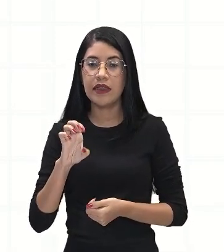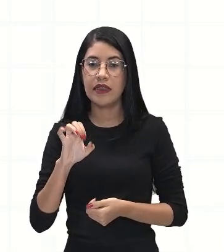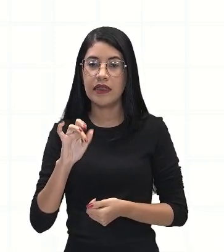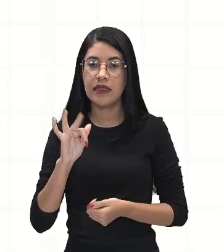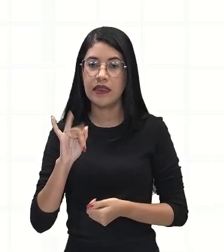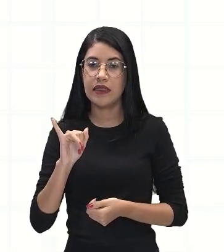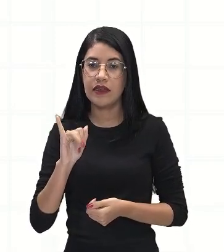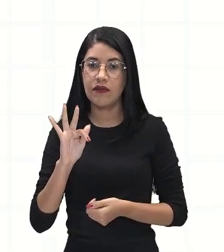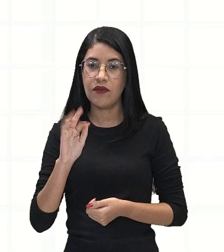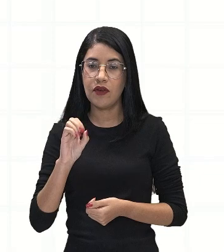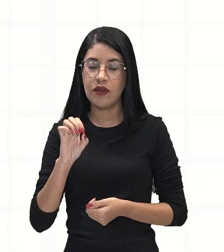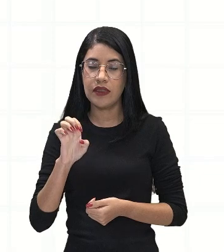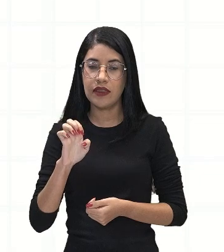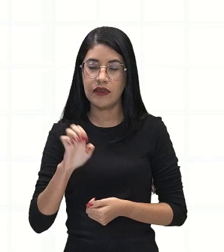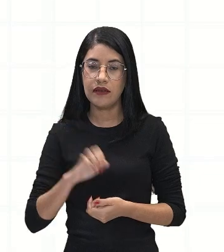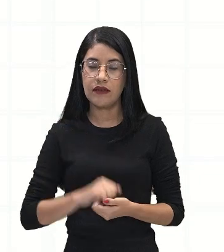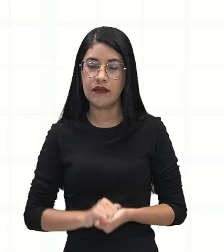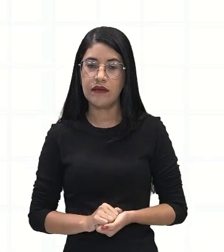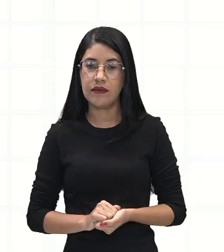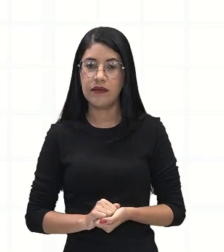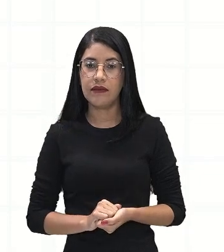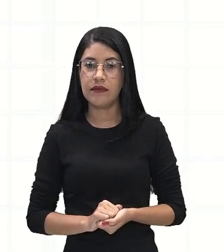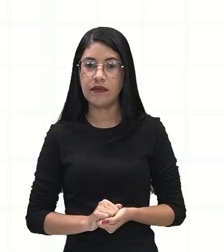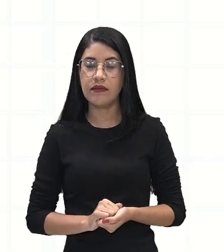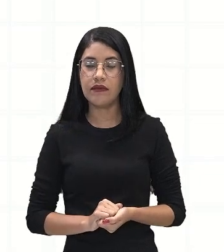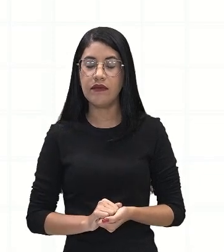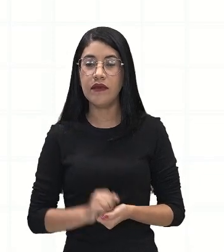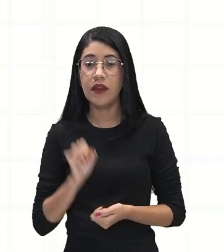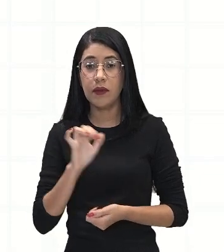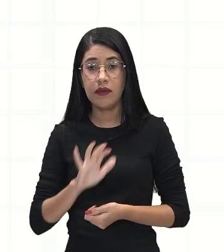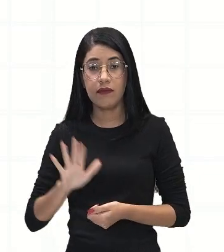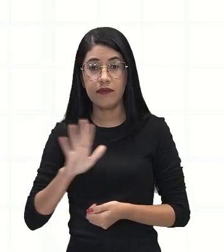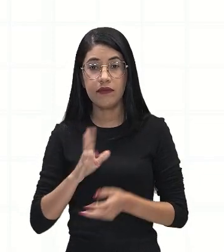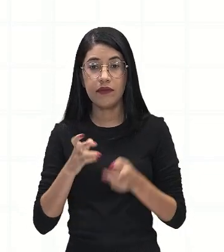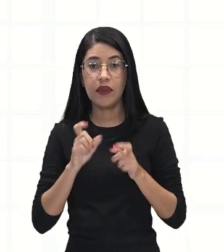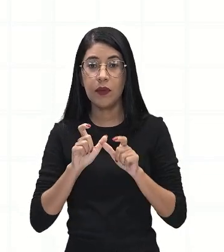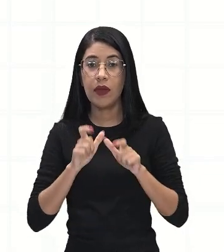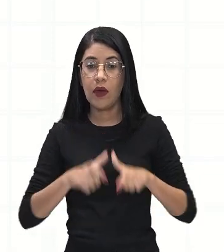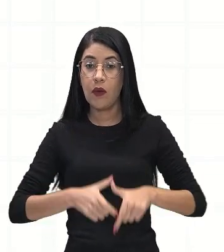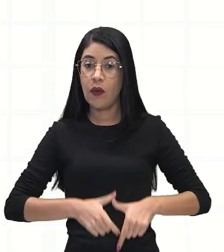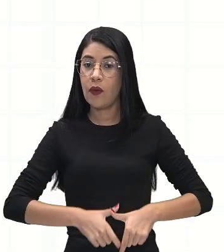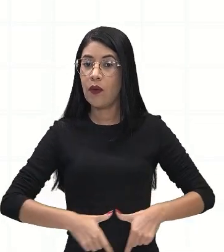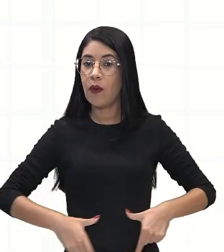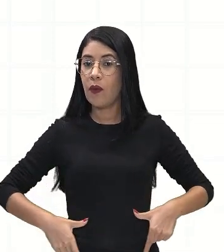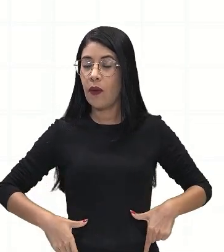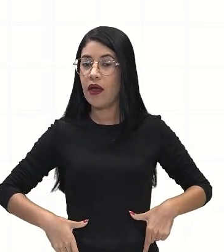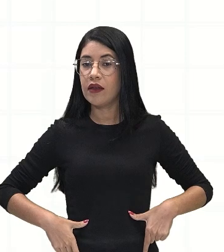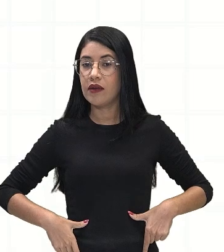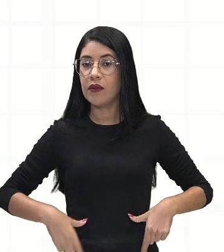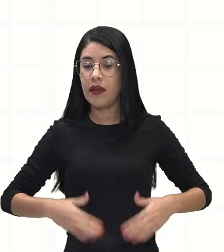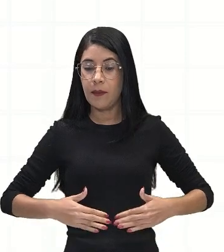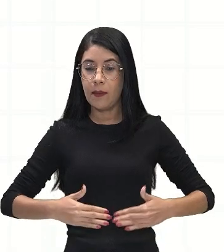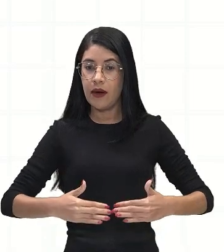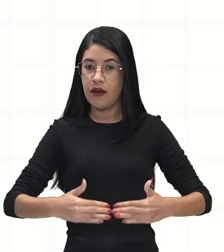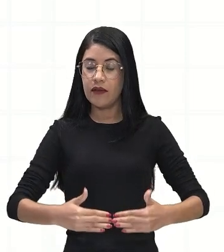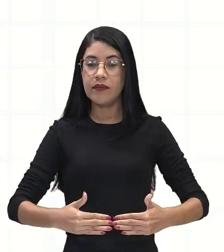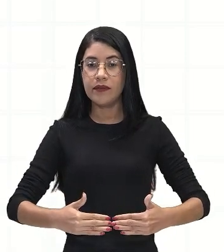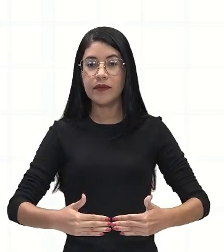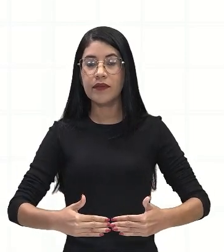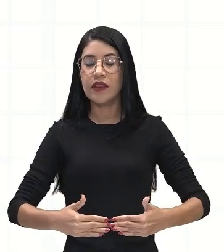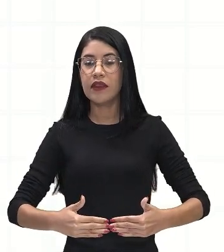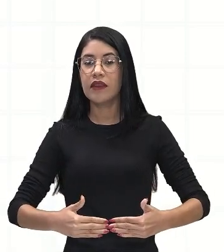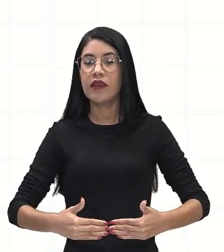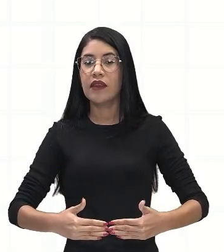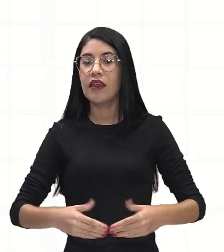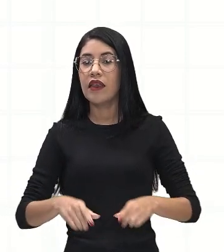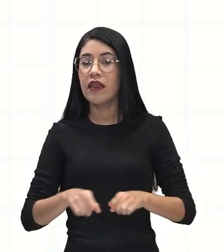observem nessa figura que justamente a parte do quadril dela está mais projetado para frente,